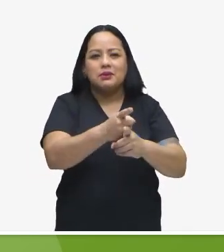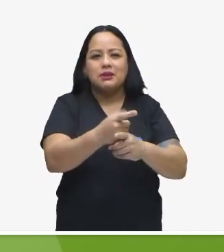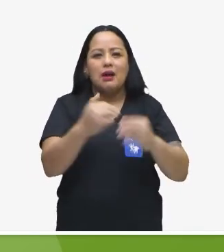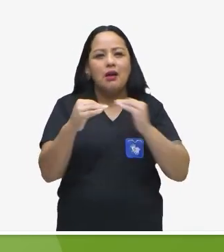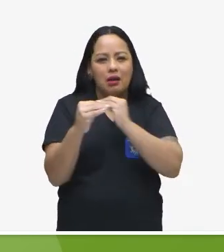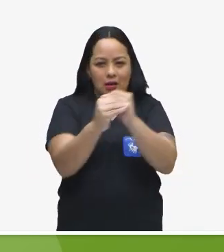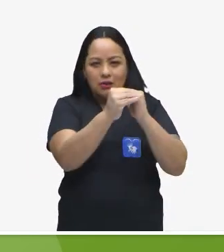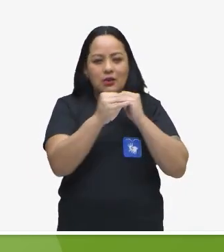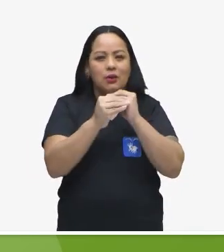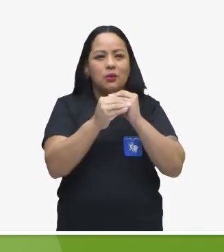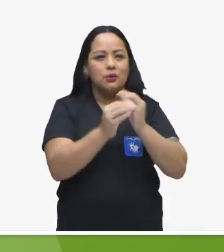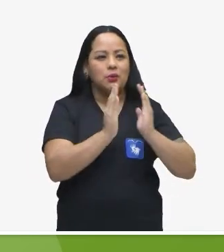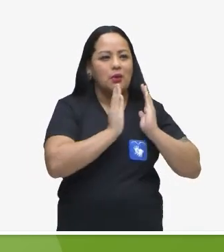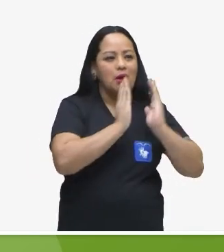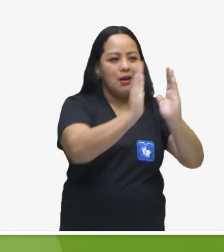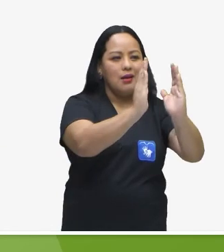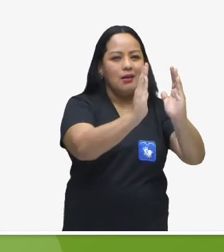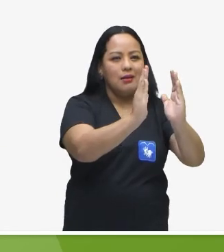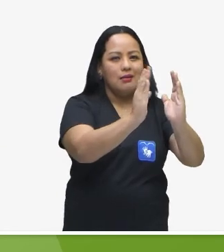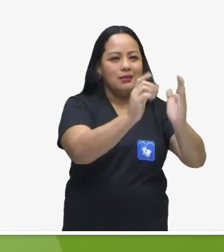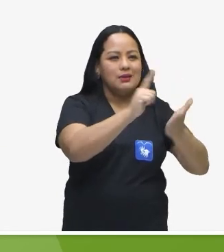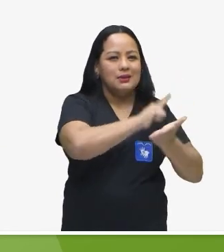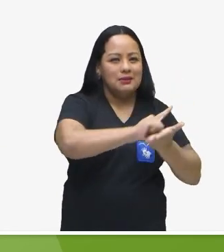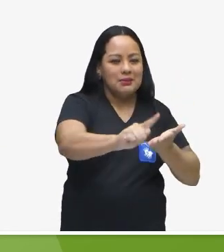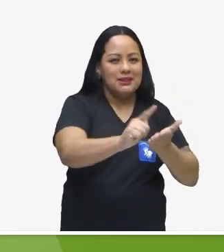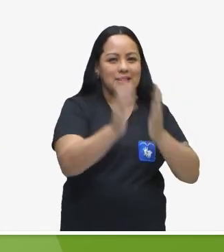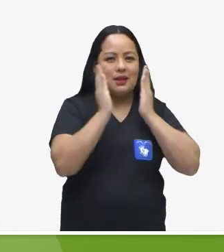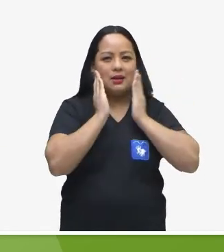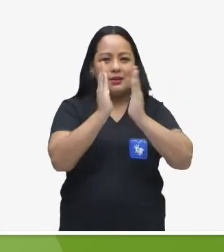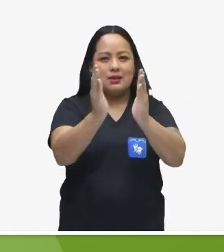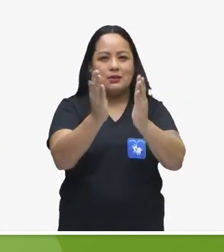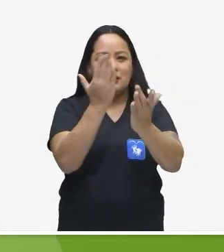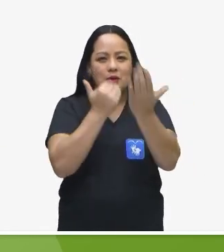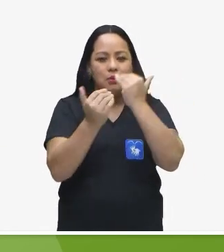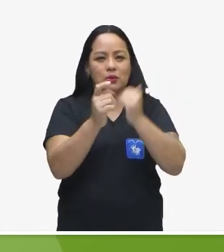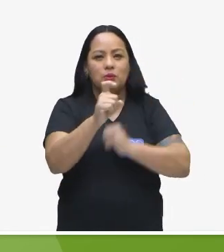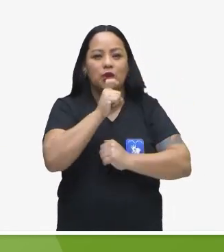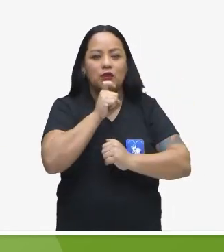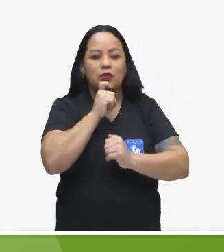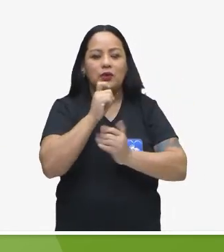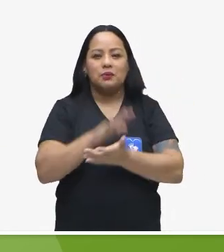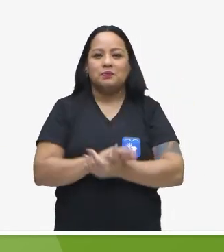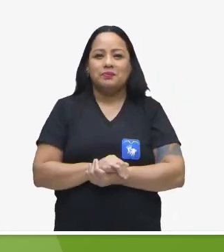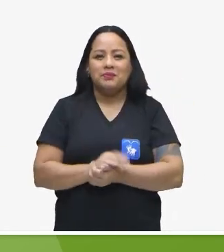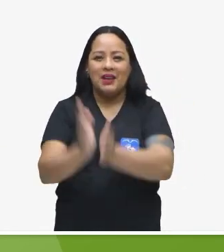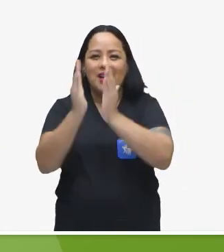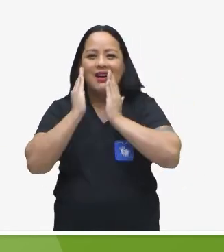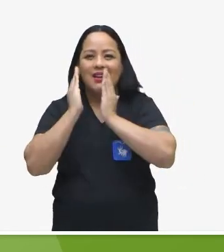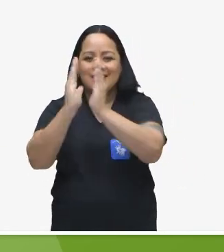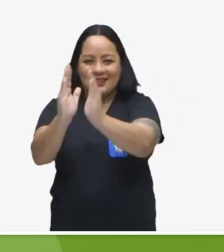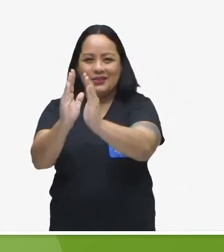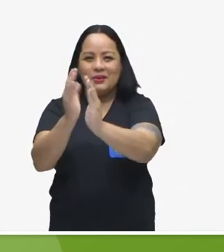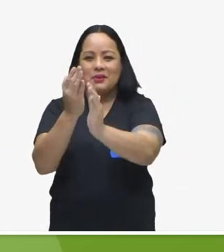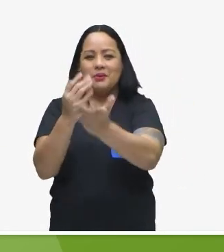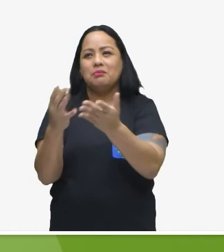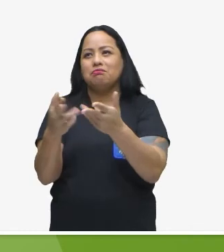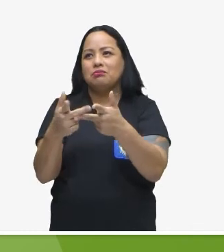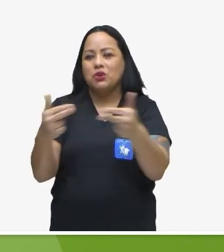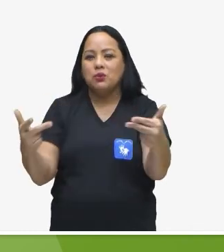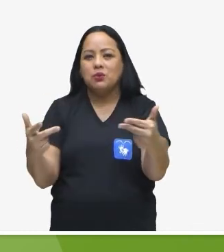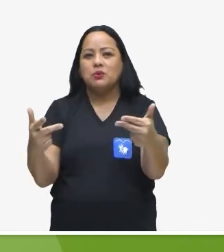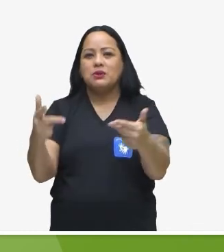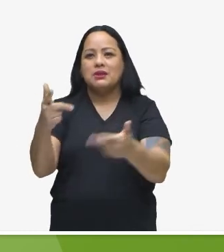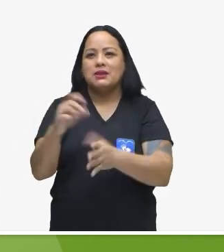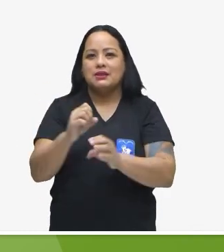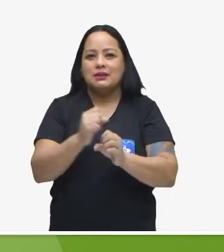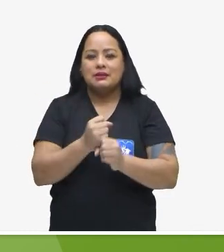com os seus setores, né? Tem o setor de limpeza, setor de alimentos congelados, né? O setor ali de produtos de